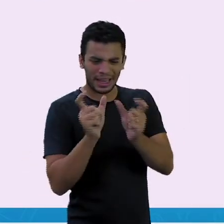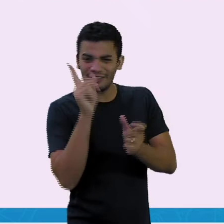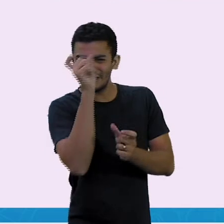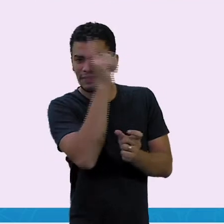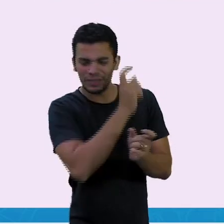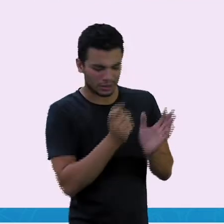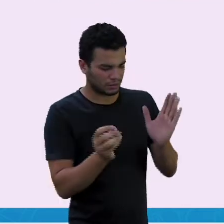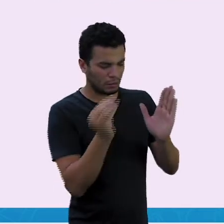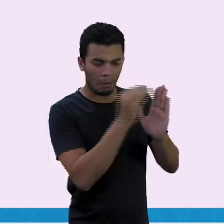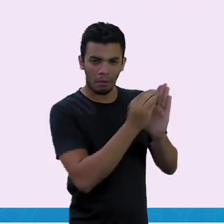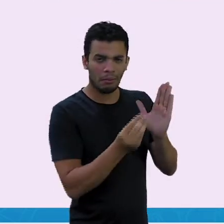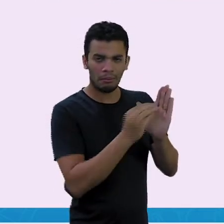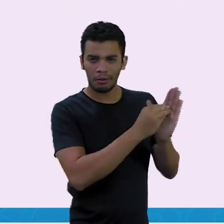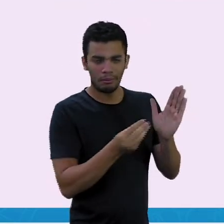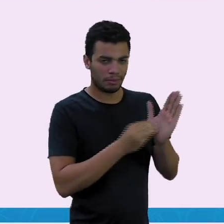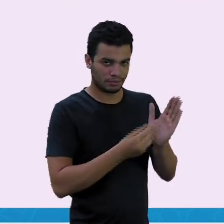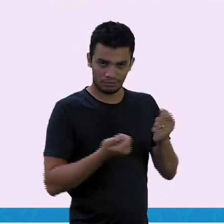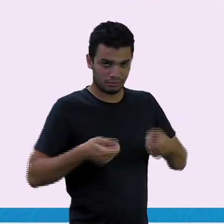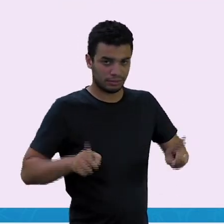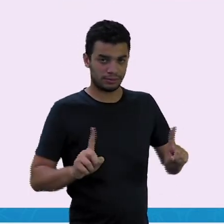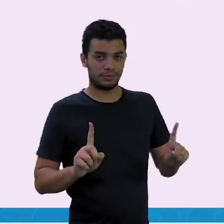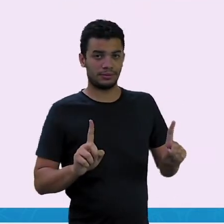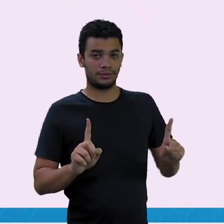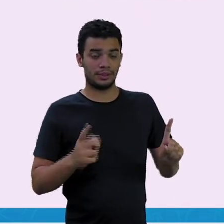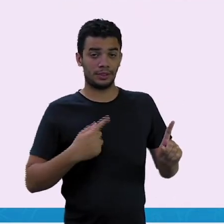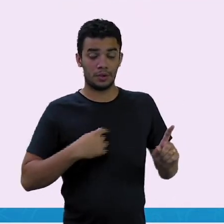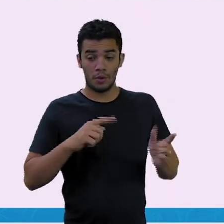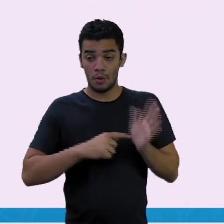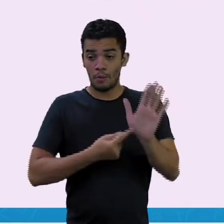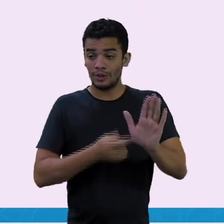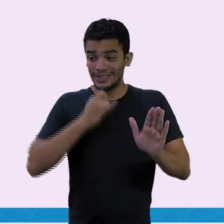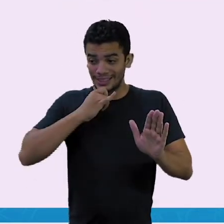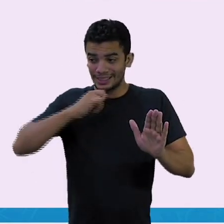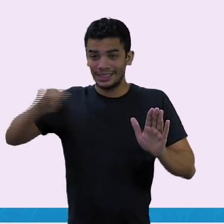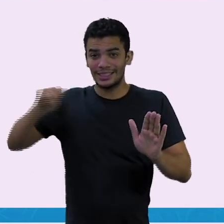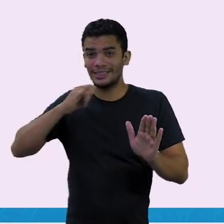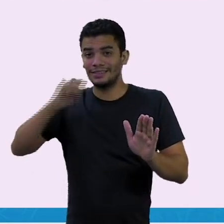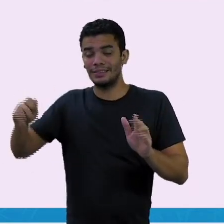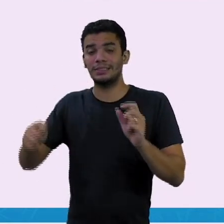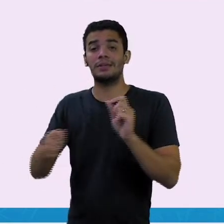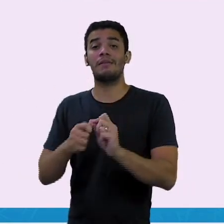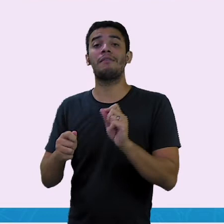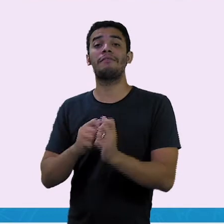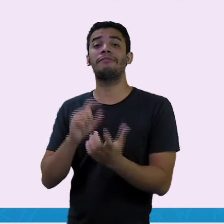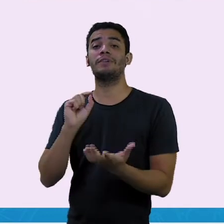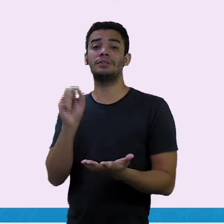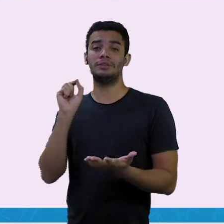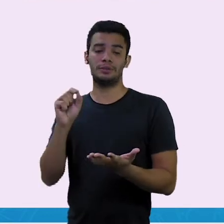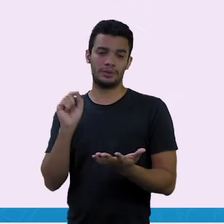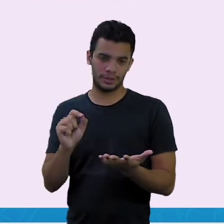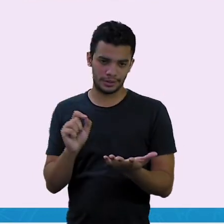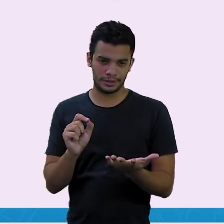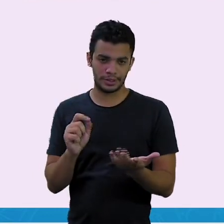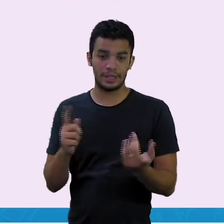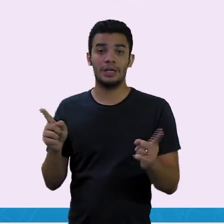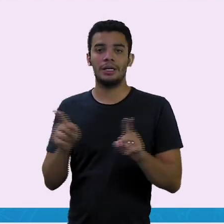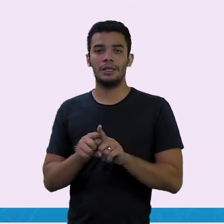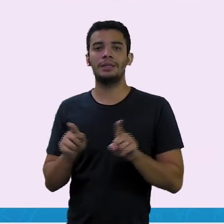ali a mensagem, o recado que eu quero e pronto. Sempre o bilhete vai ser de